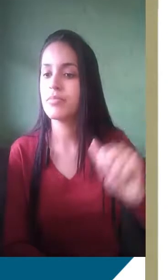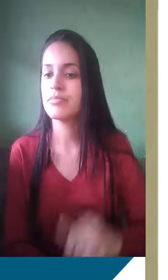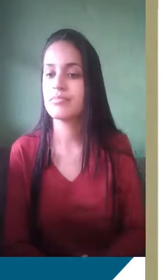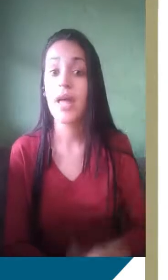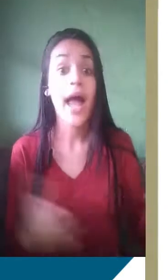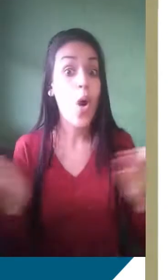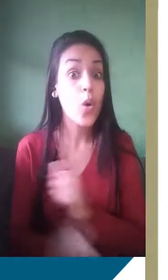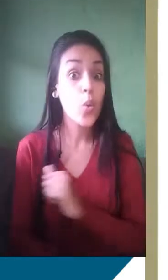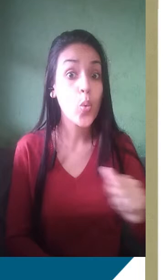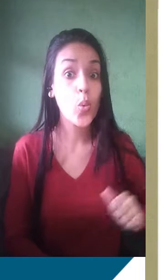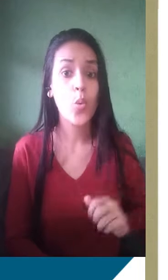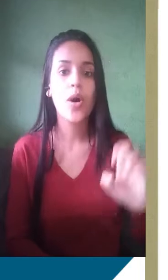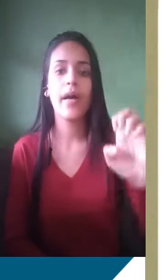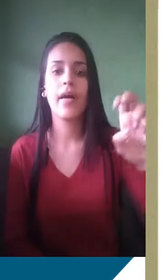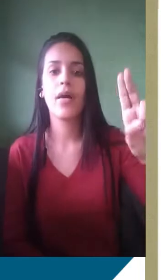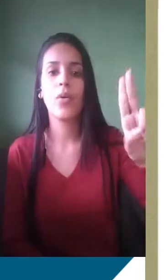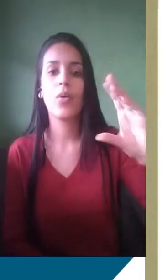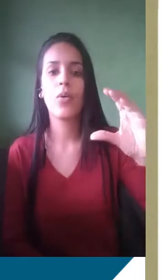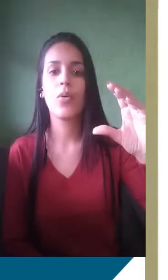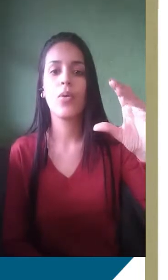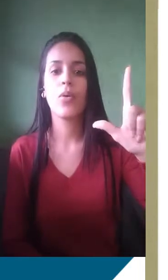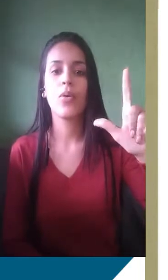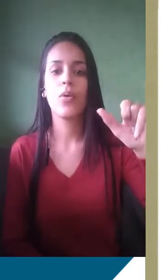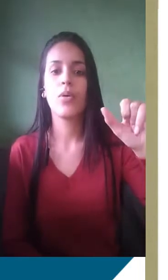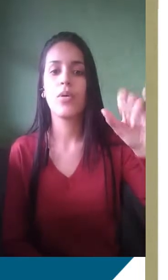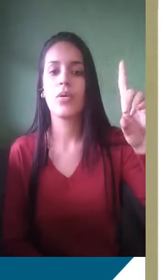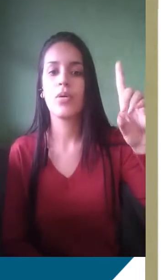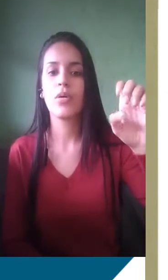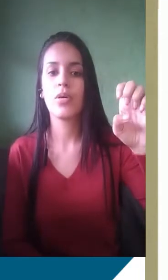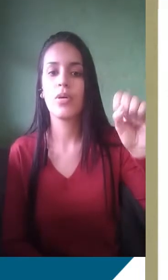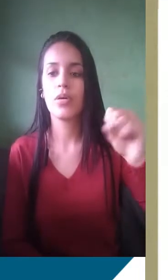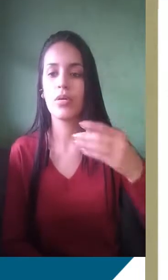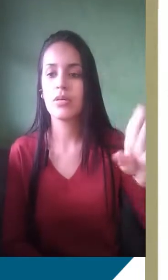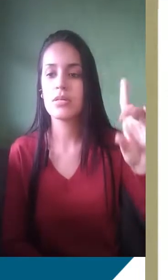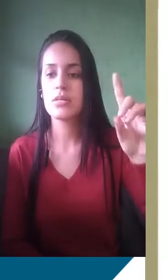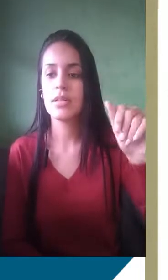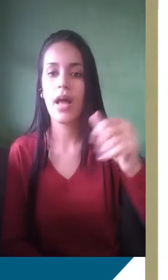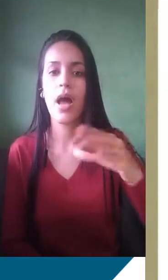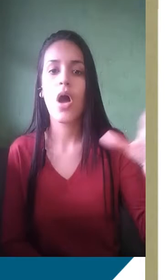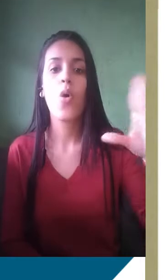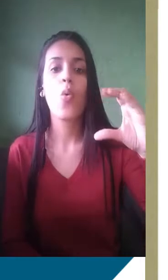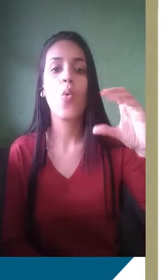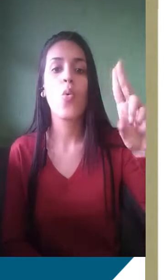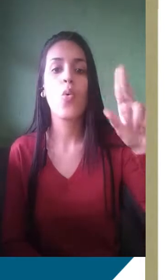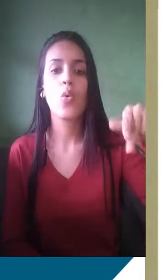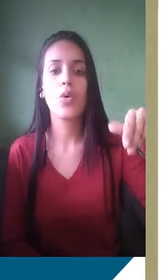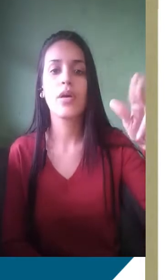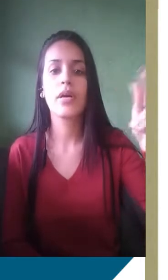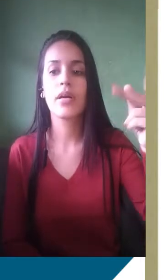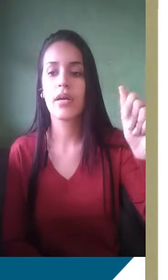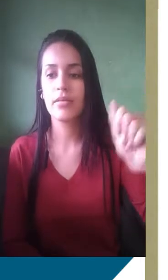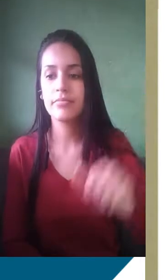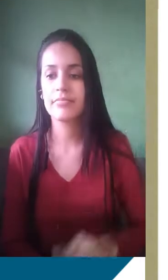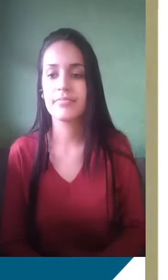Euclides da Cunha, nascido no Cantagalo, foi engenheiro, jornalista e escritor. Ainda muito